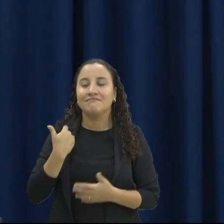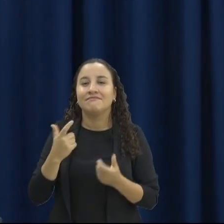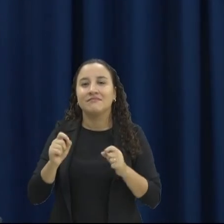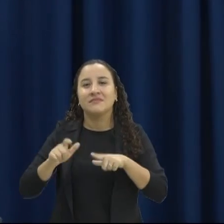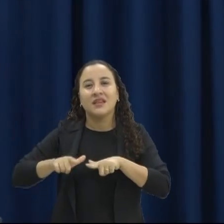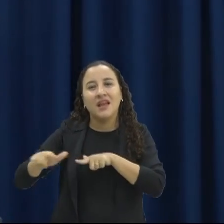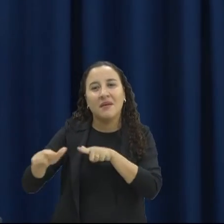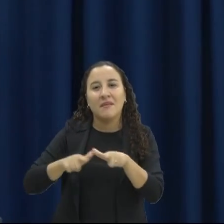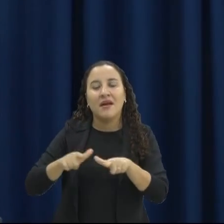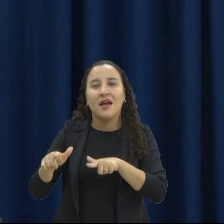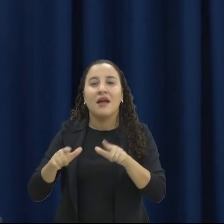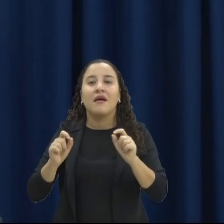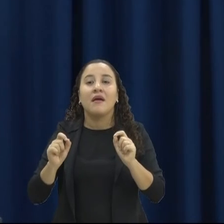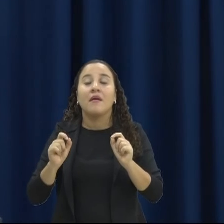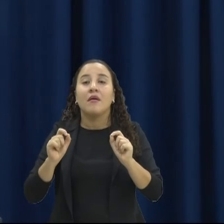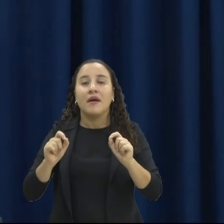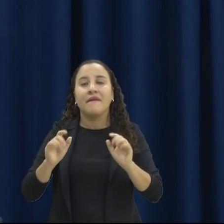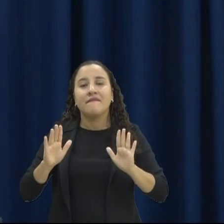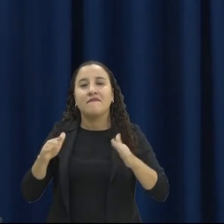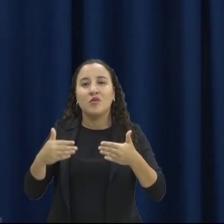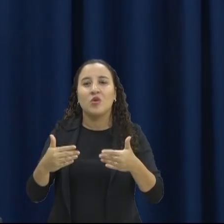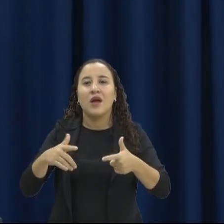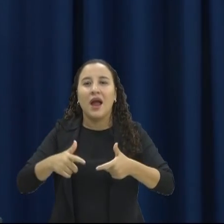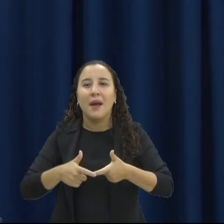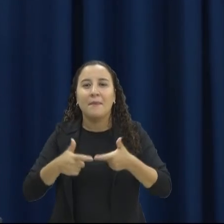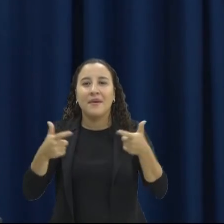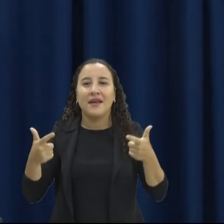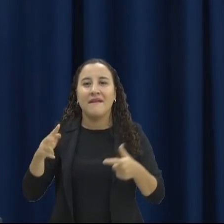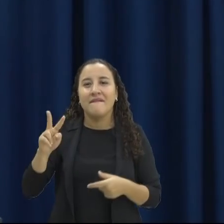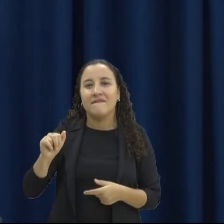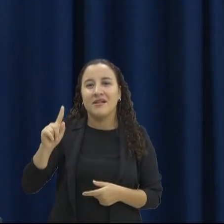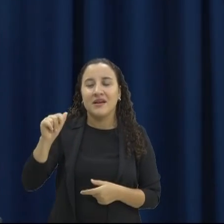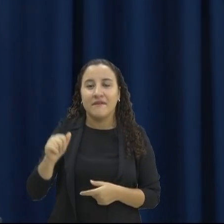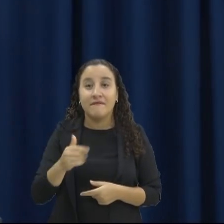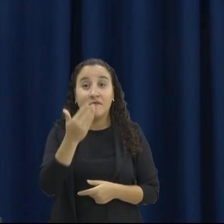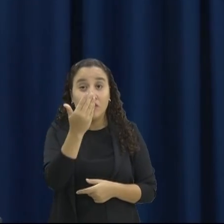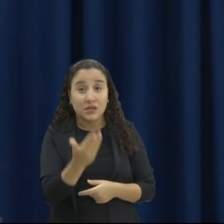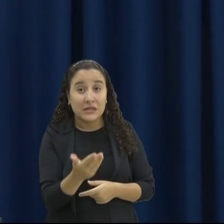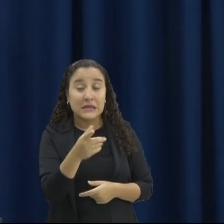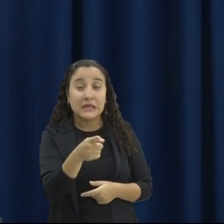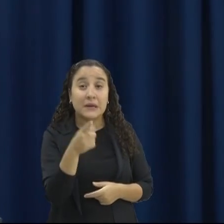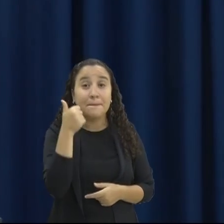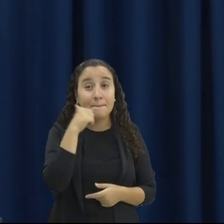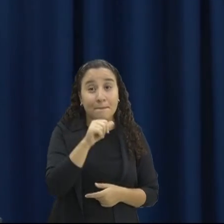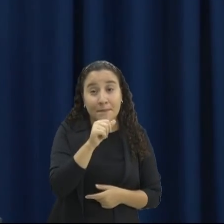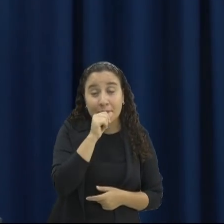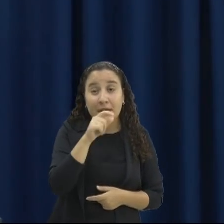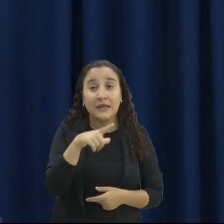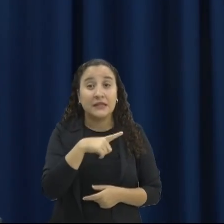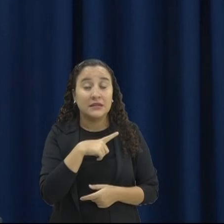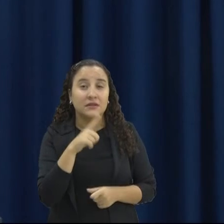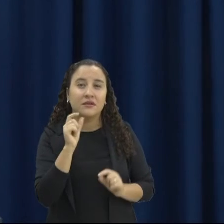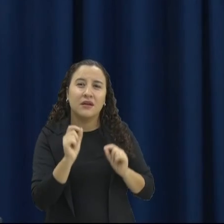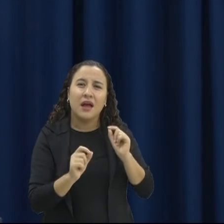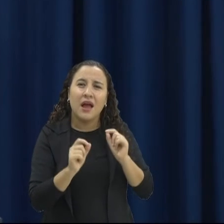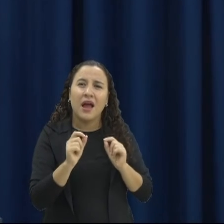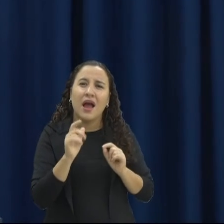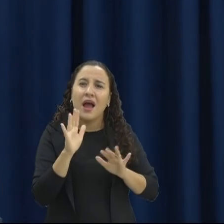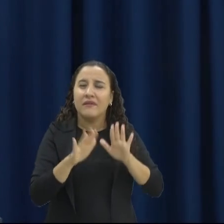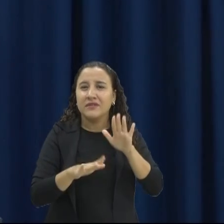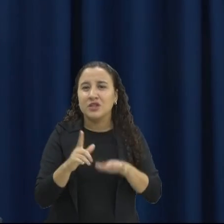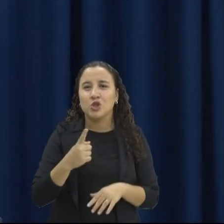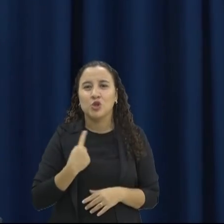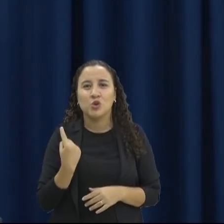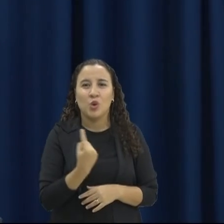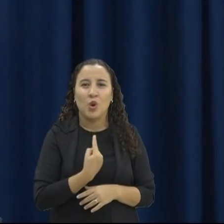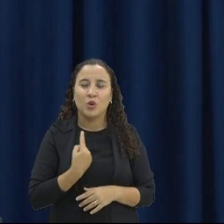ampliar essa quantidade de vagas em creches, porque você que é mãe, que cria muitas vezes o seu filho só,